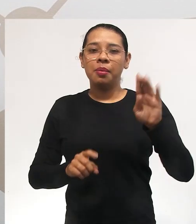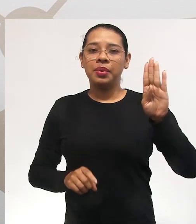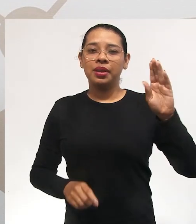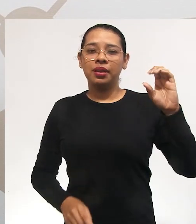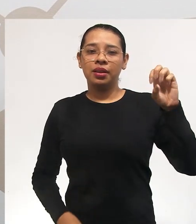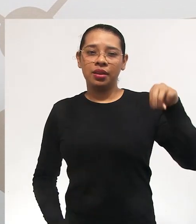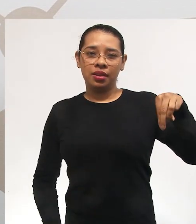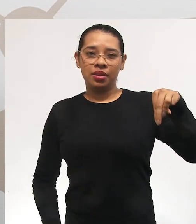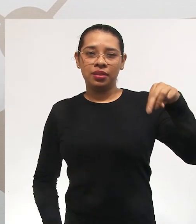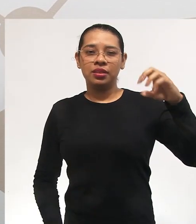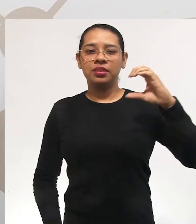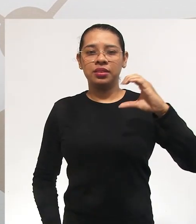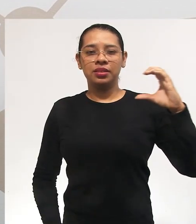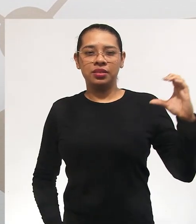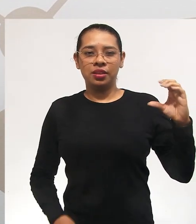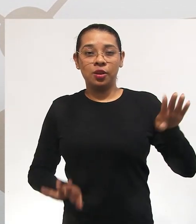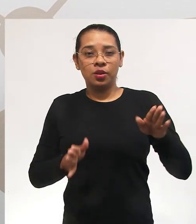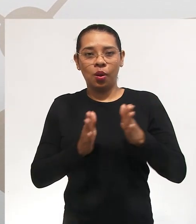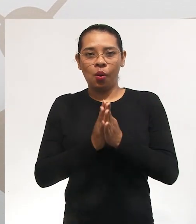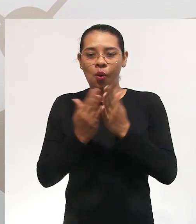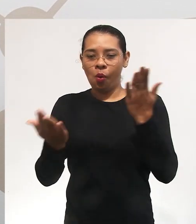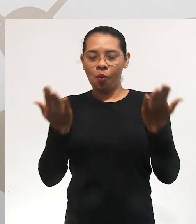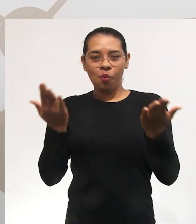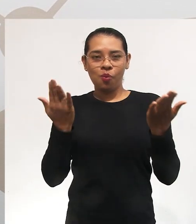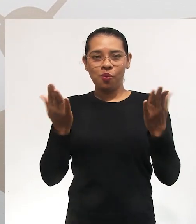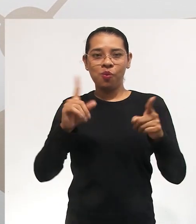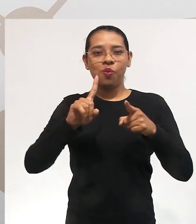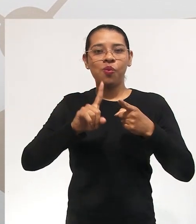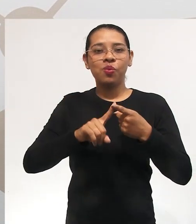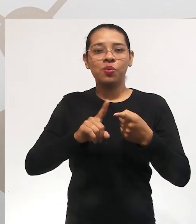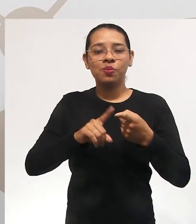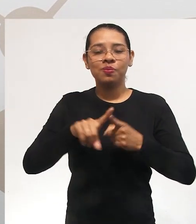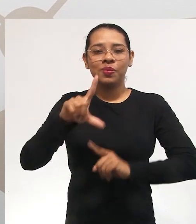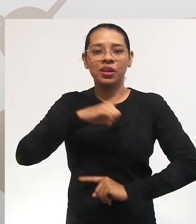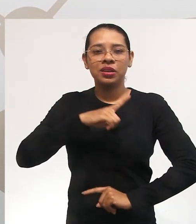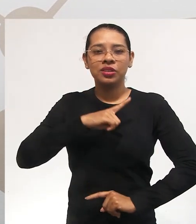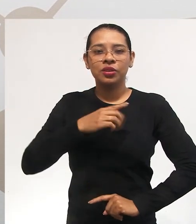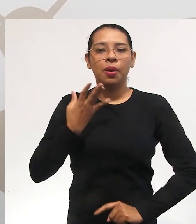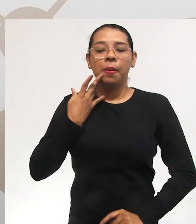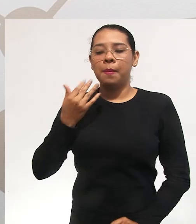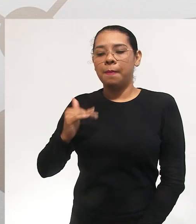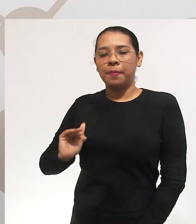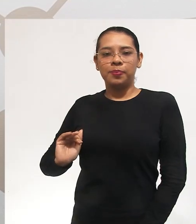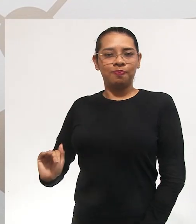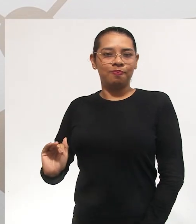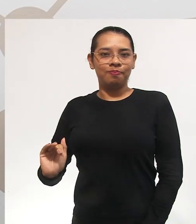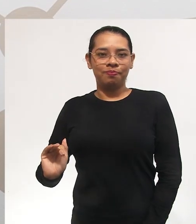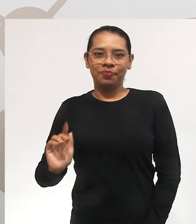ele era uma proposta, um parâmetro. Para a educação infantil não tinha, era